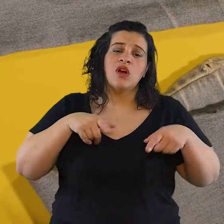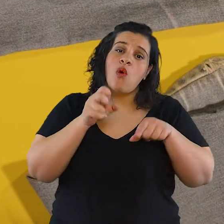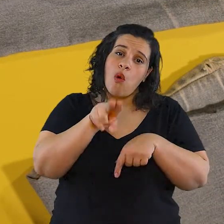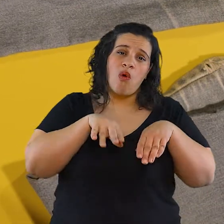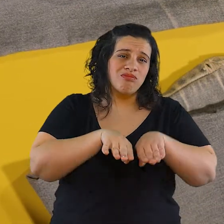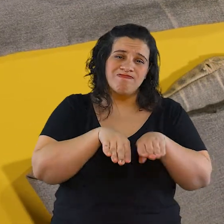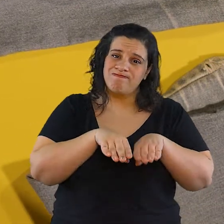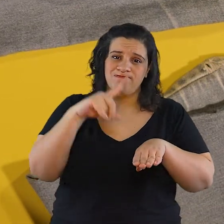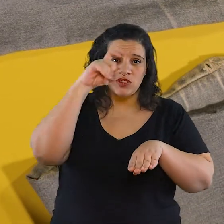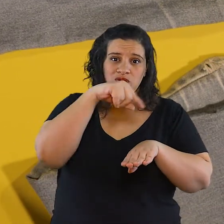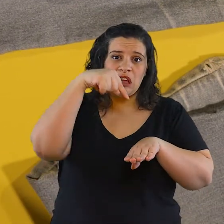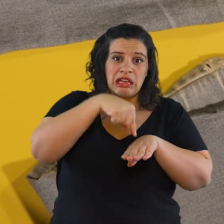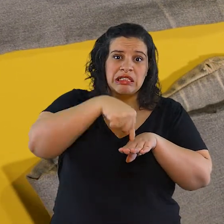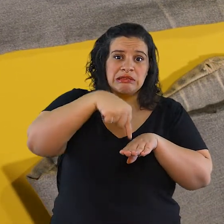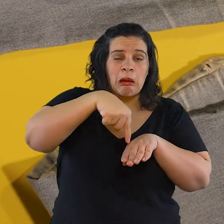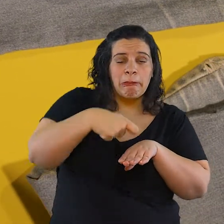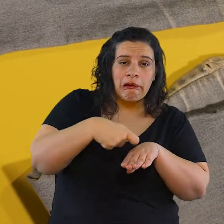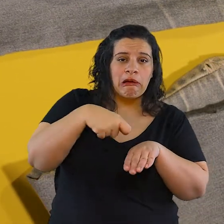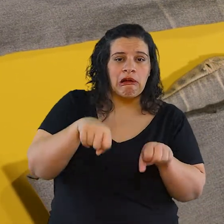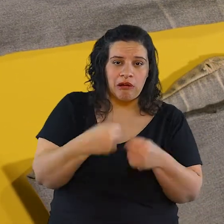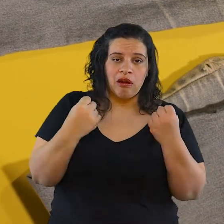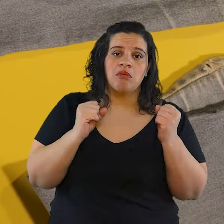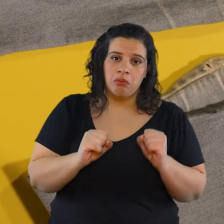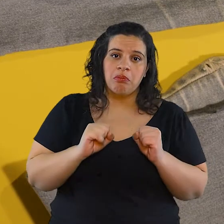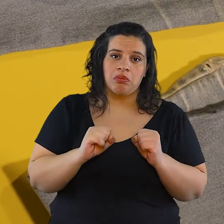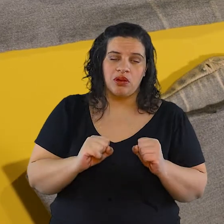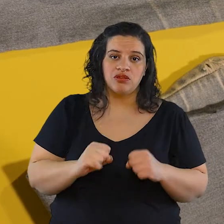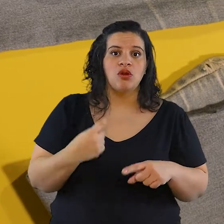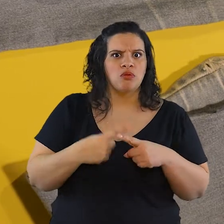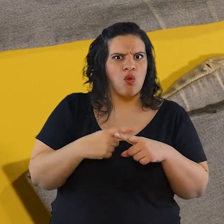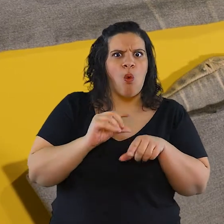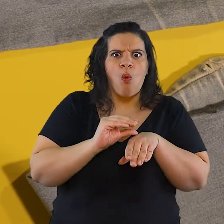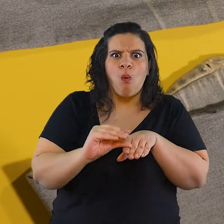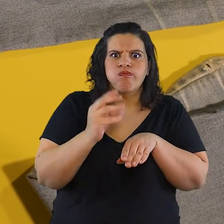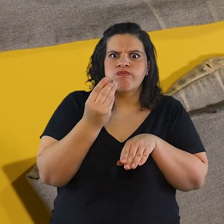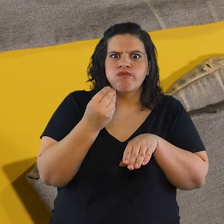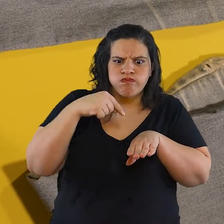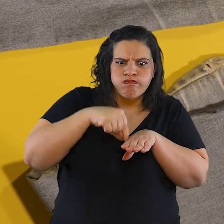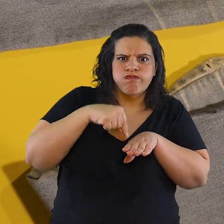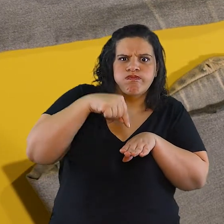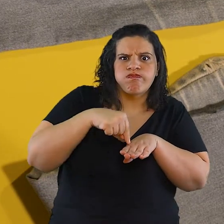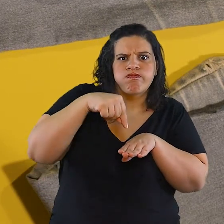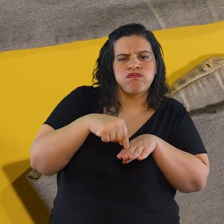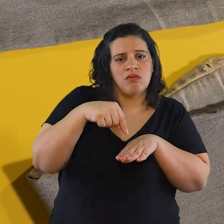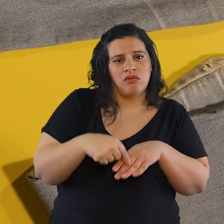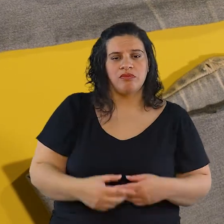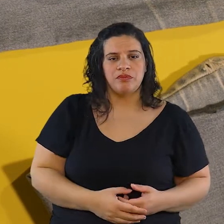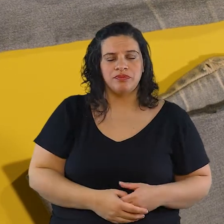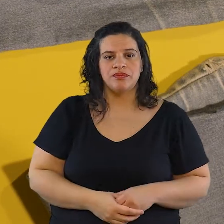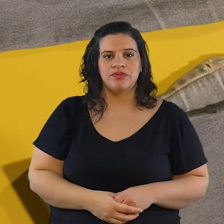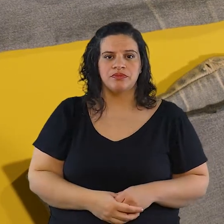colar fica um pouco grosseiro assim, ou até costurar na máquina pode acontecer da agulha